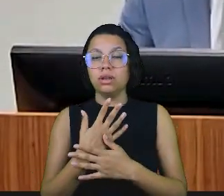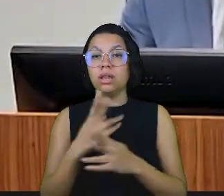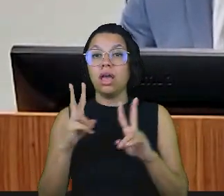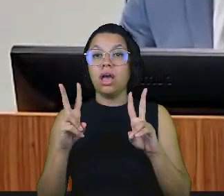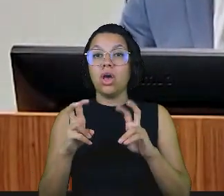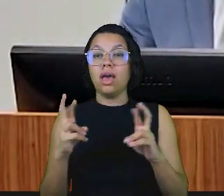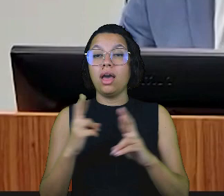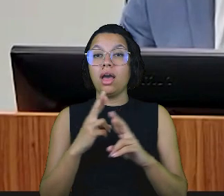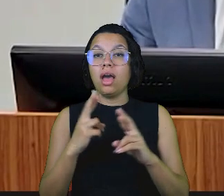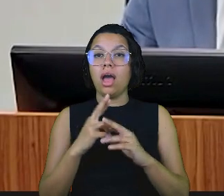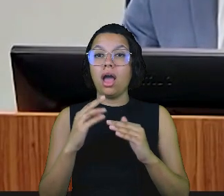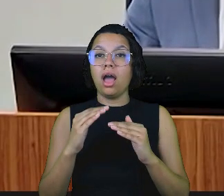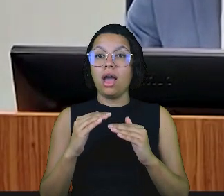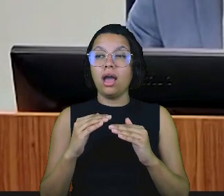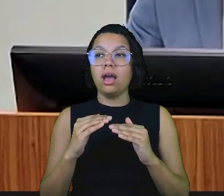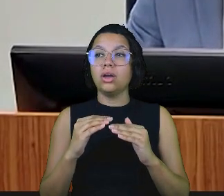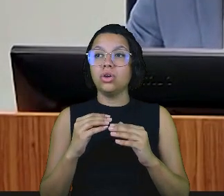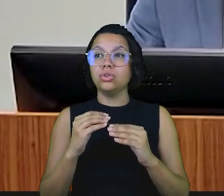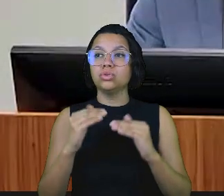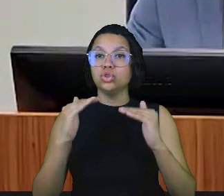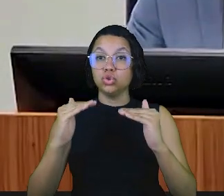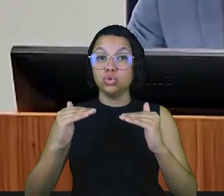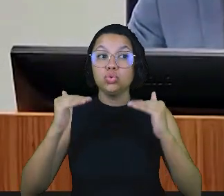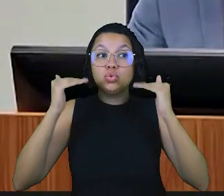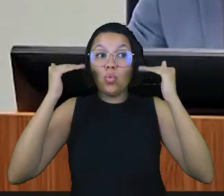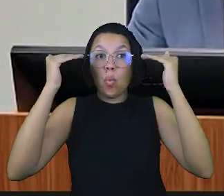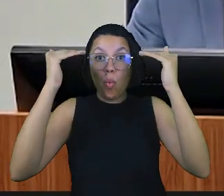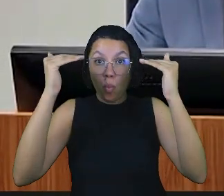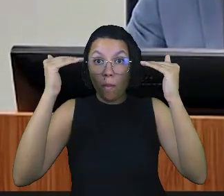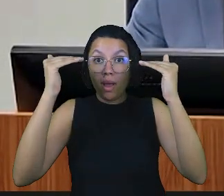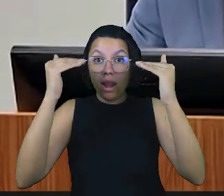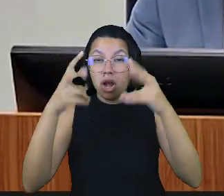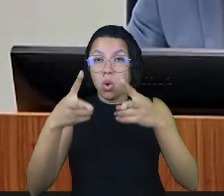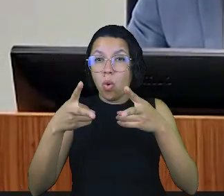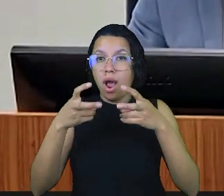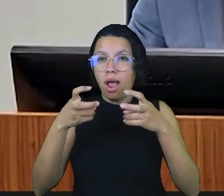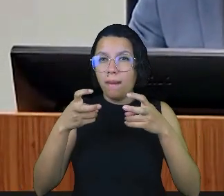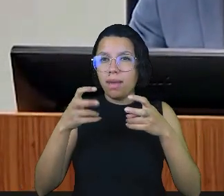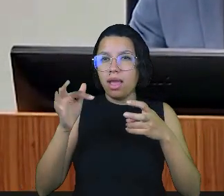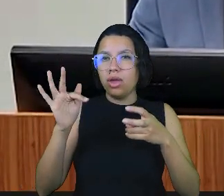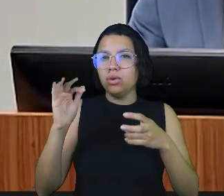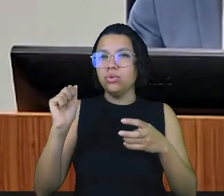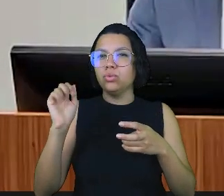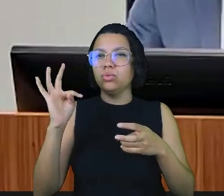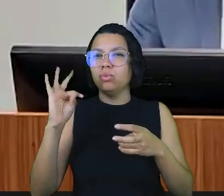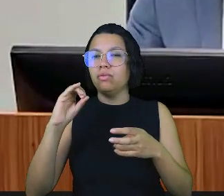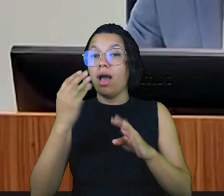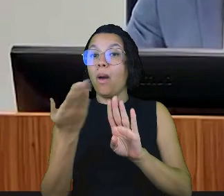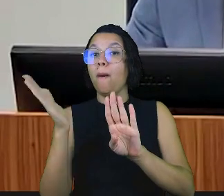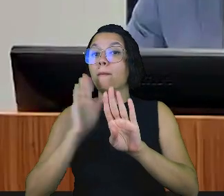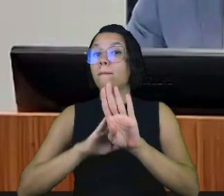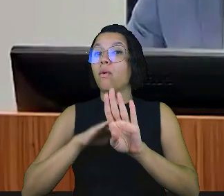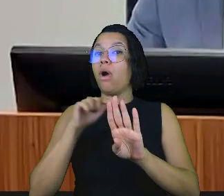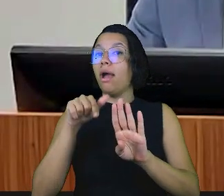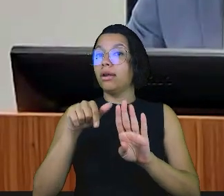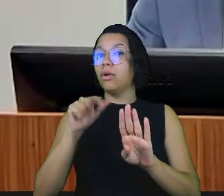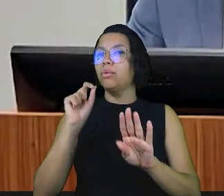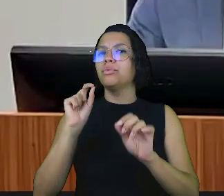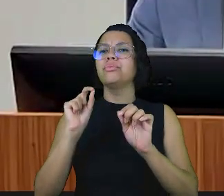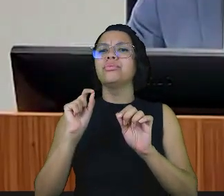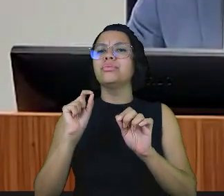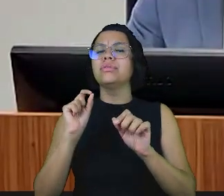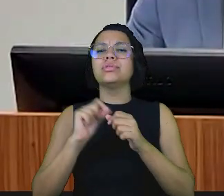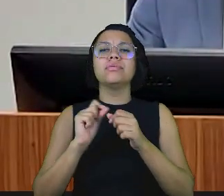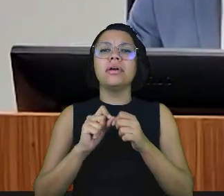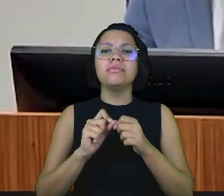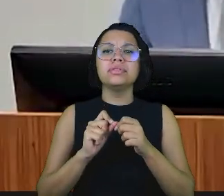da soberania do aspecto fático por detrás disso. O que você vai fazer com as conclusões a respeito da